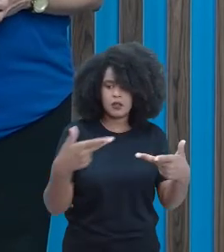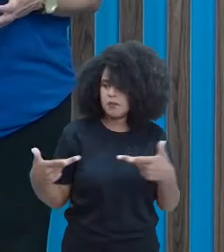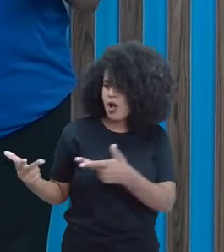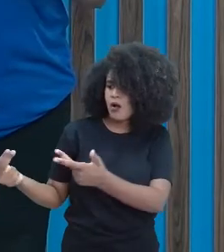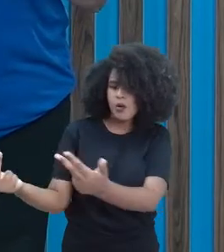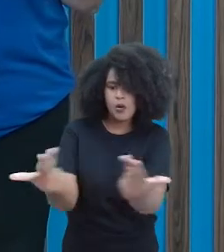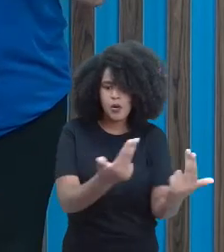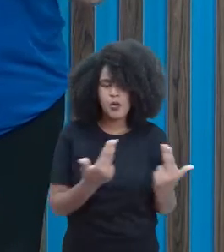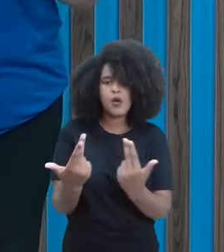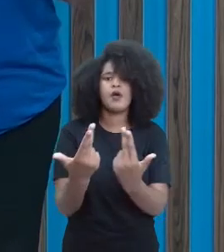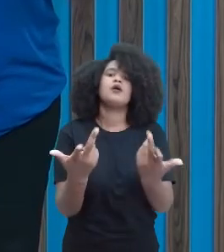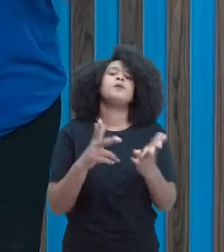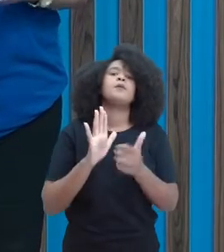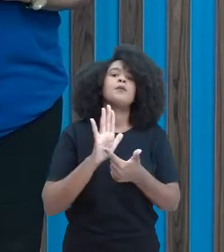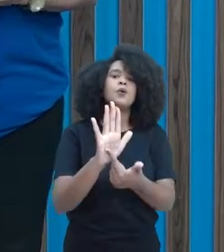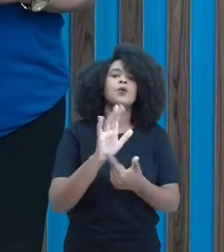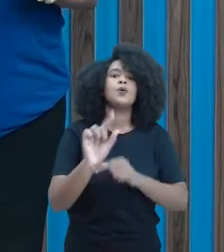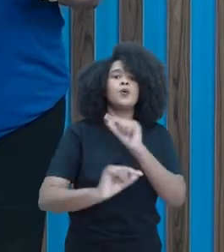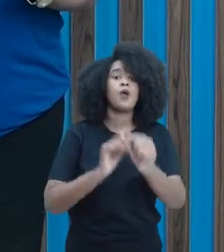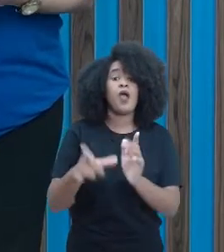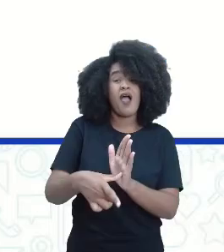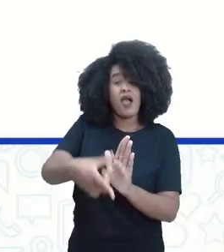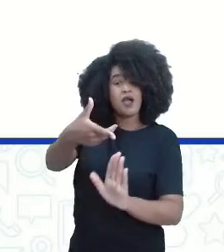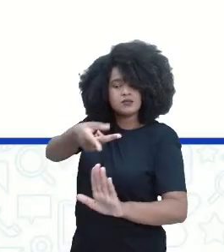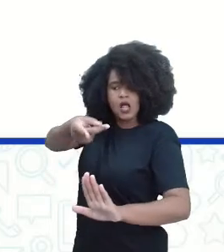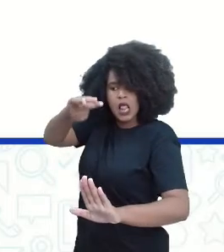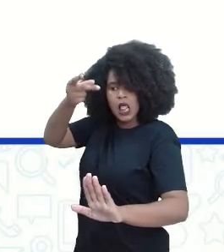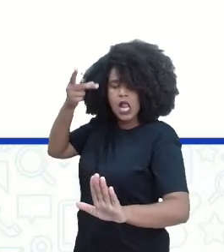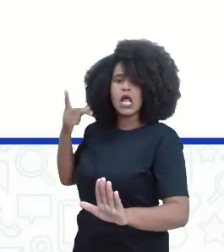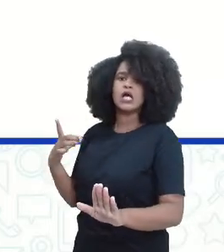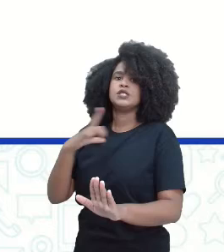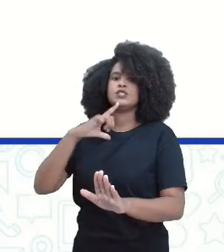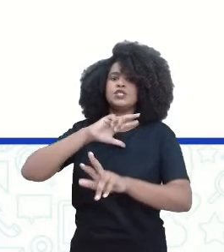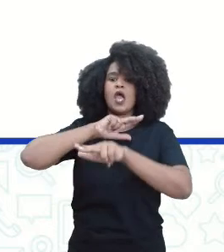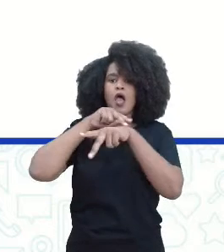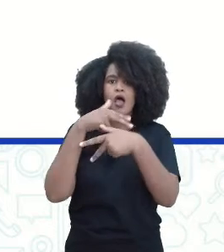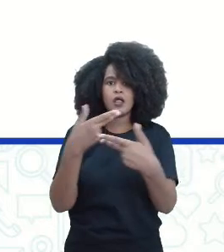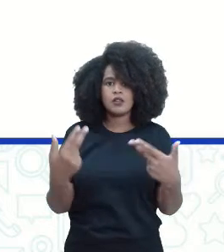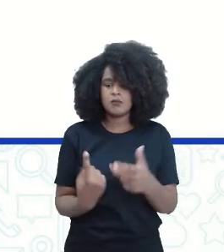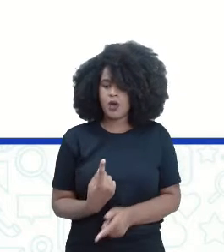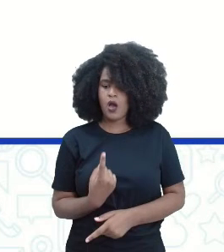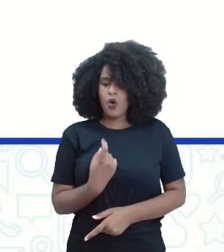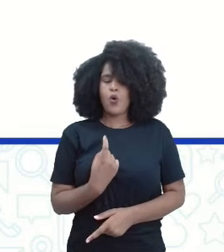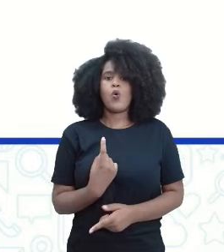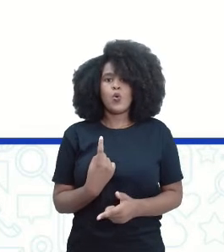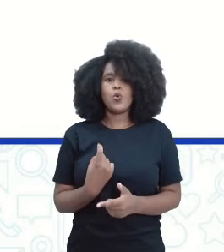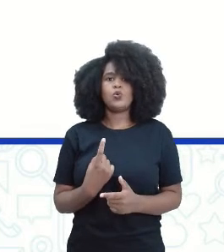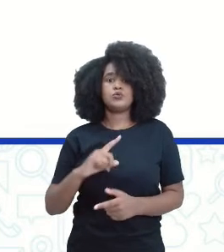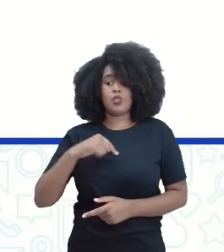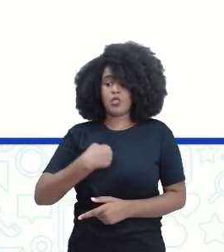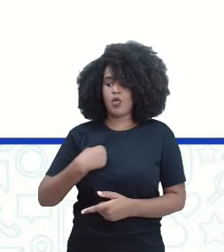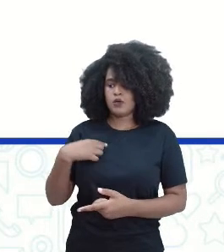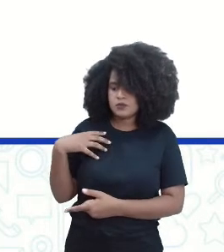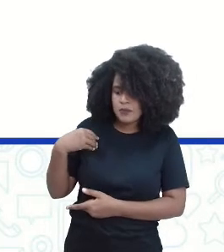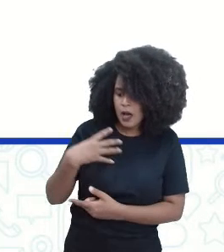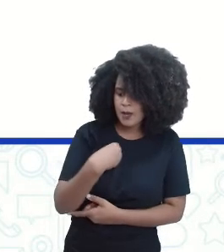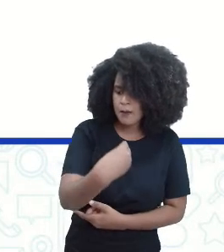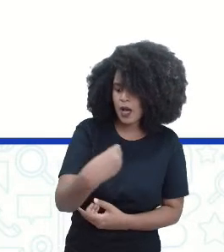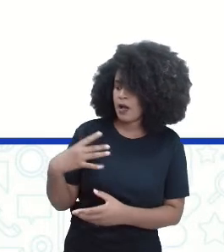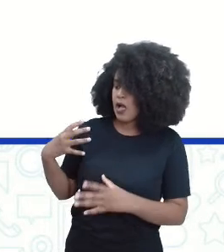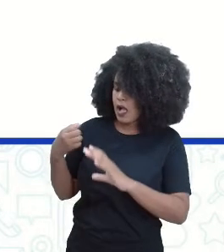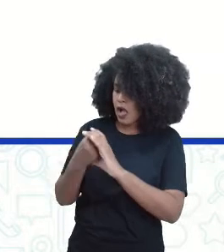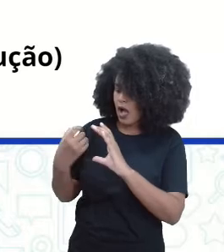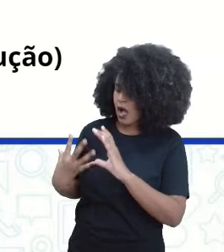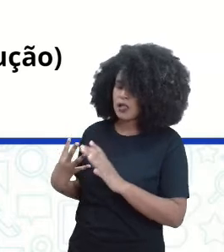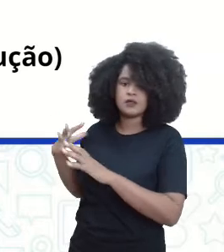seres, tá? Isso diz pra gente que nós, provavelmente não, né? Nós viemos de um ancestral comum, porque a gente herdou